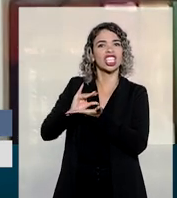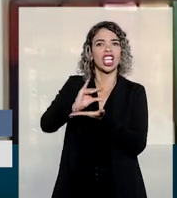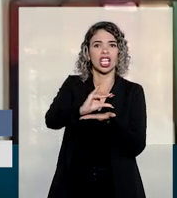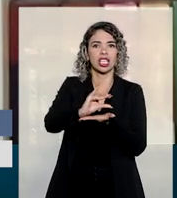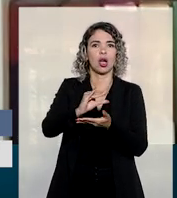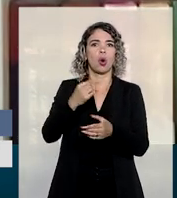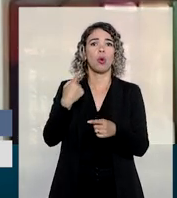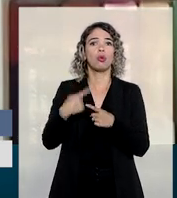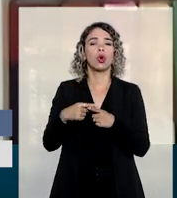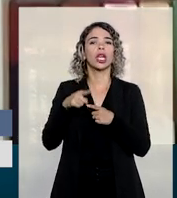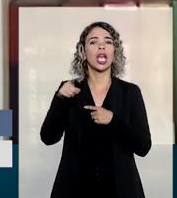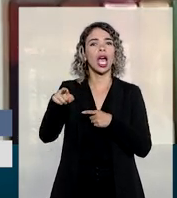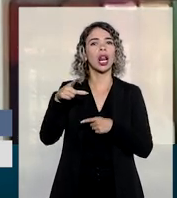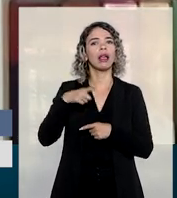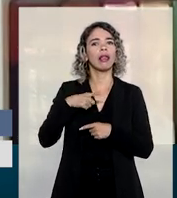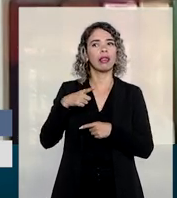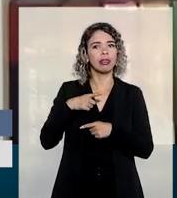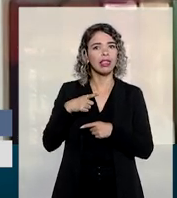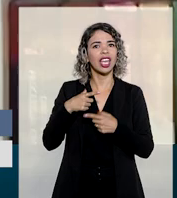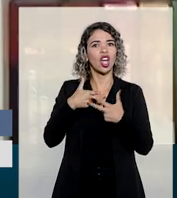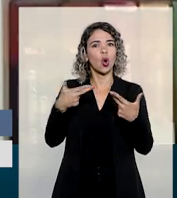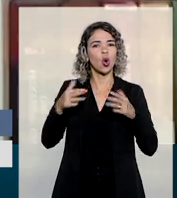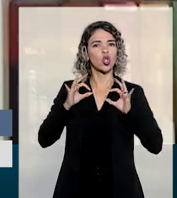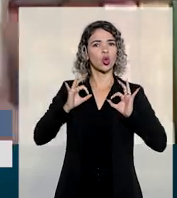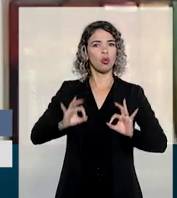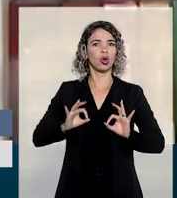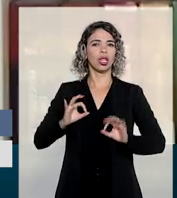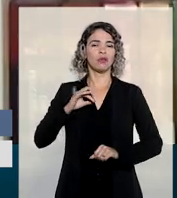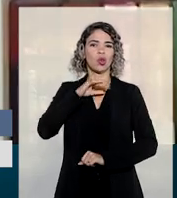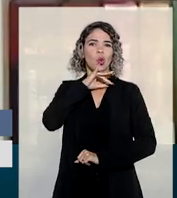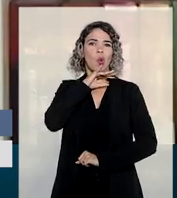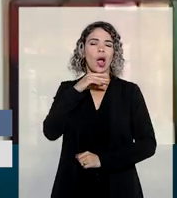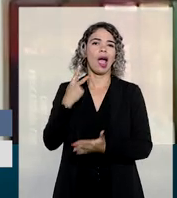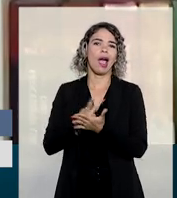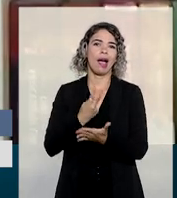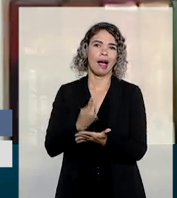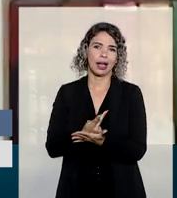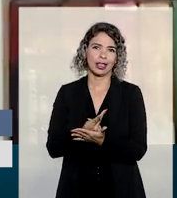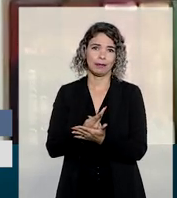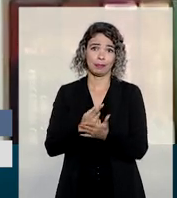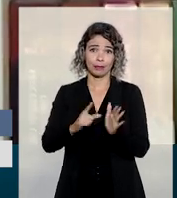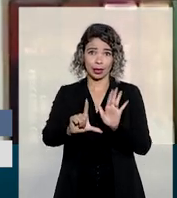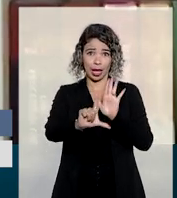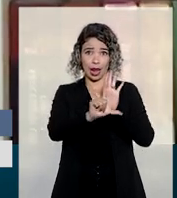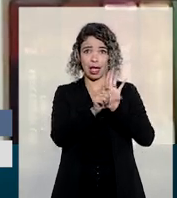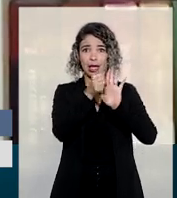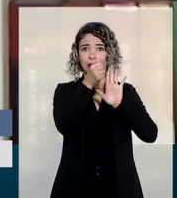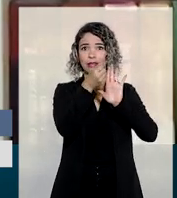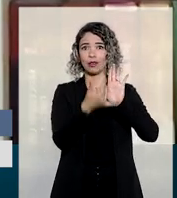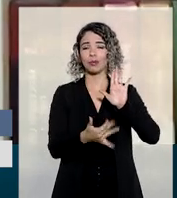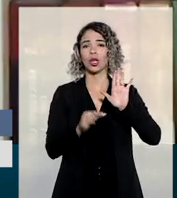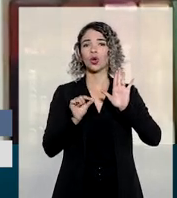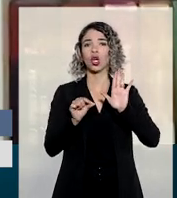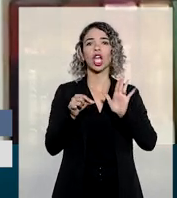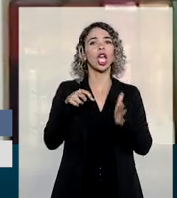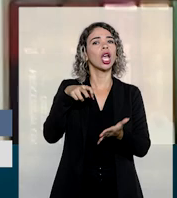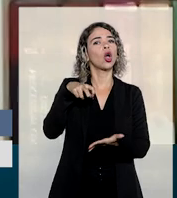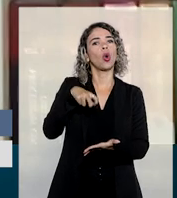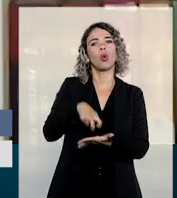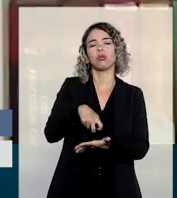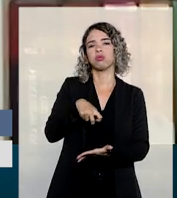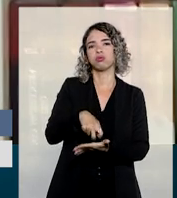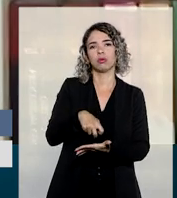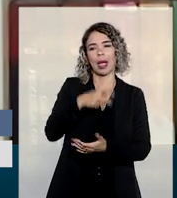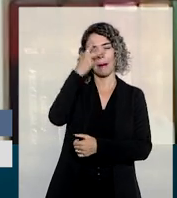em decorrência desses atos de litigância de má-fé. Quer dizer, nós temos mecanismos que a própria lei estabelece para